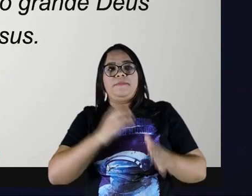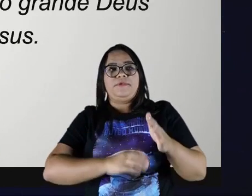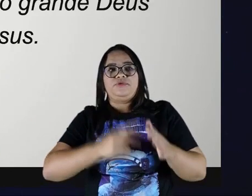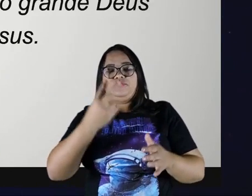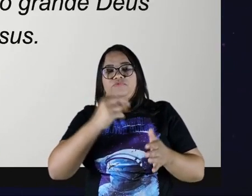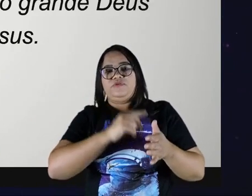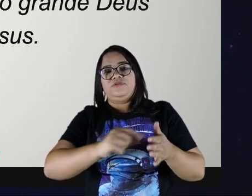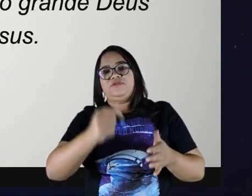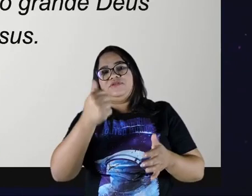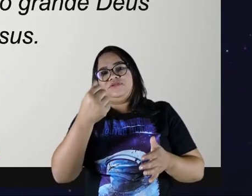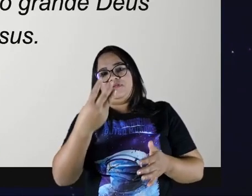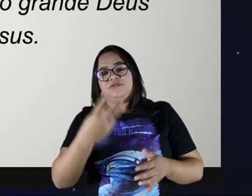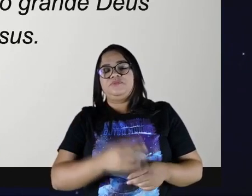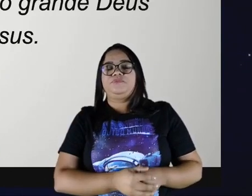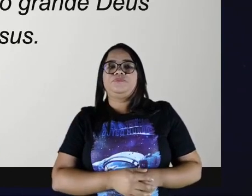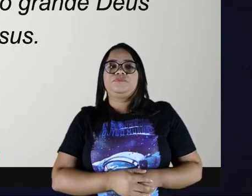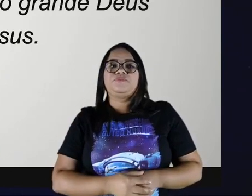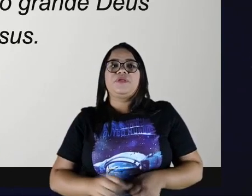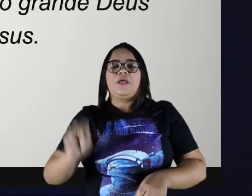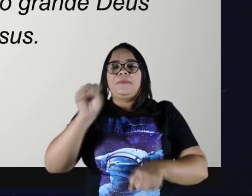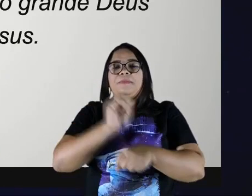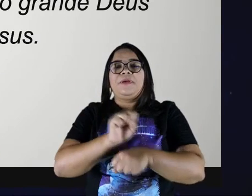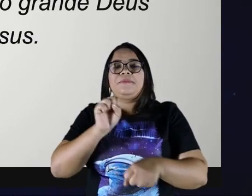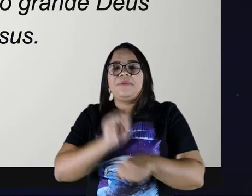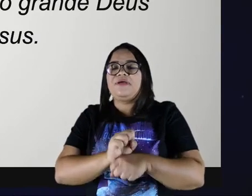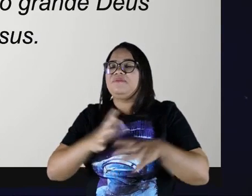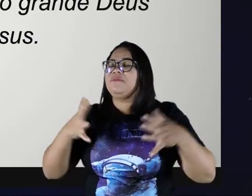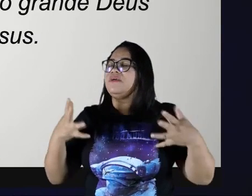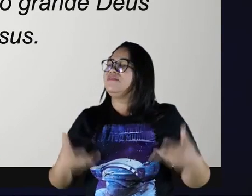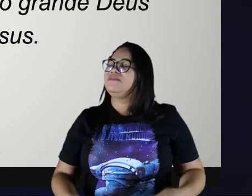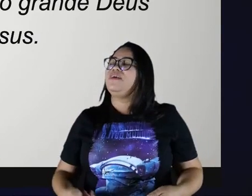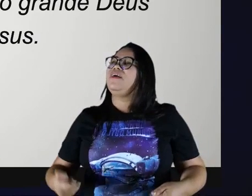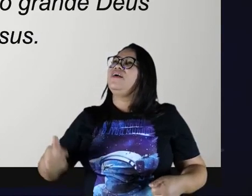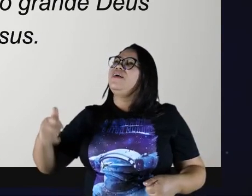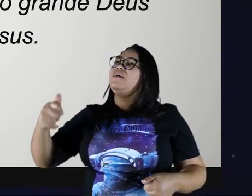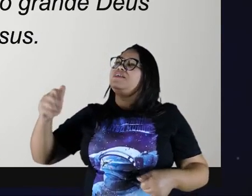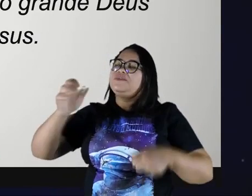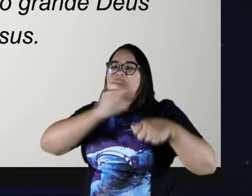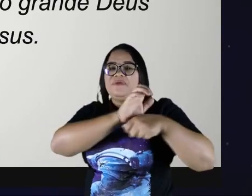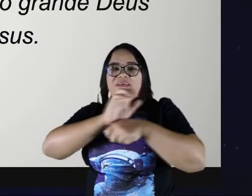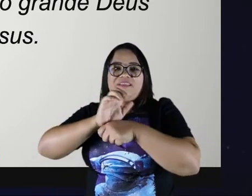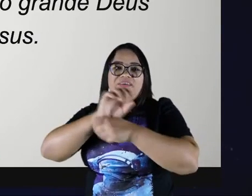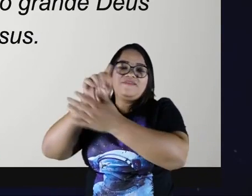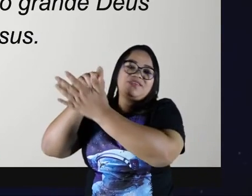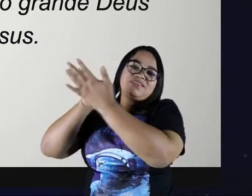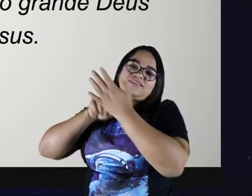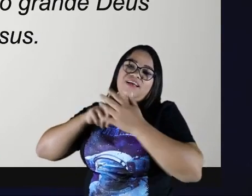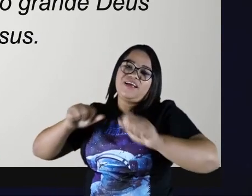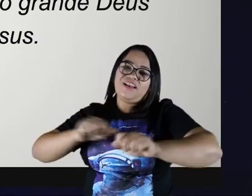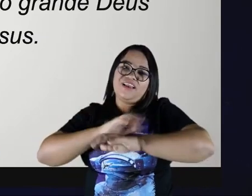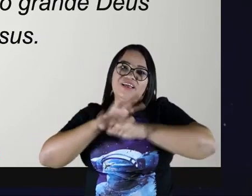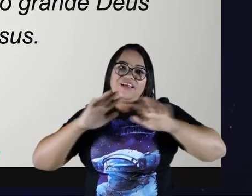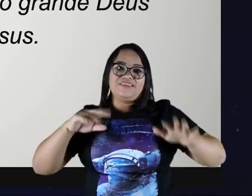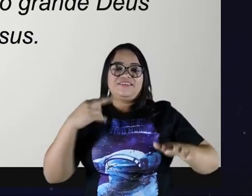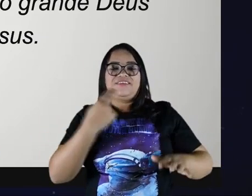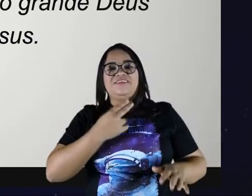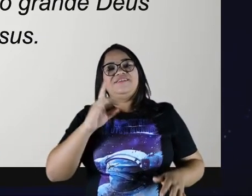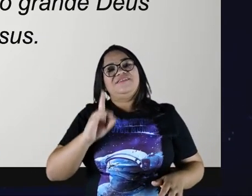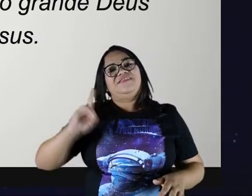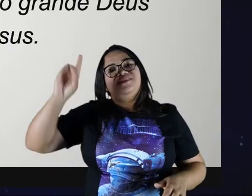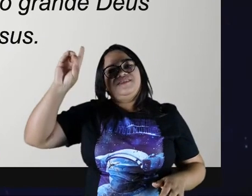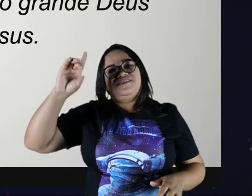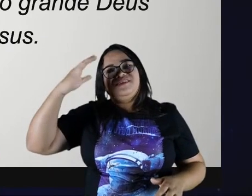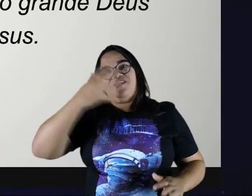13, aguardando a bendita esperança, manifestação da glória de nosso grande Deus